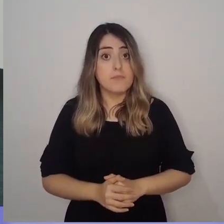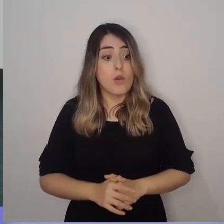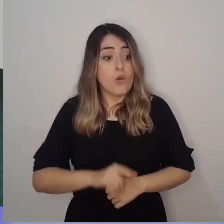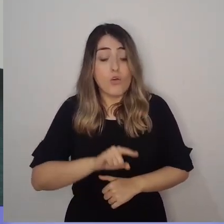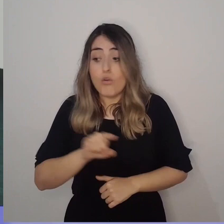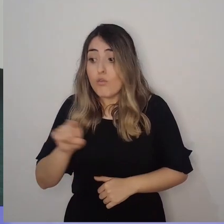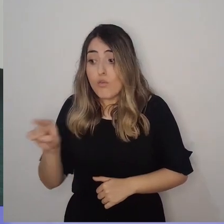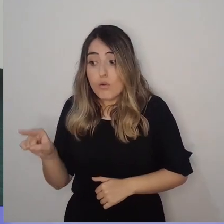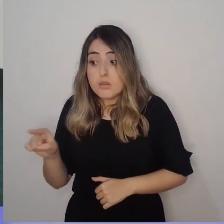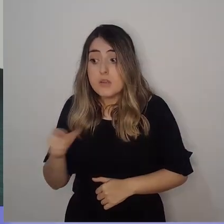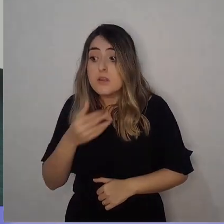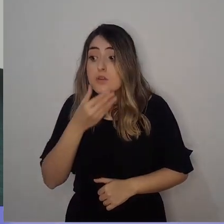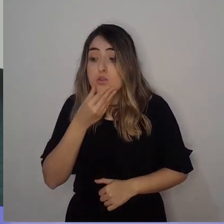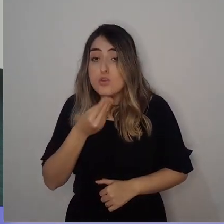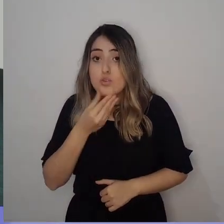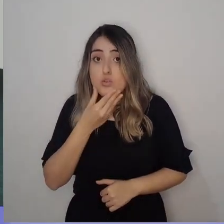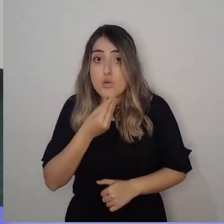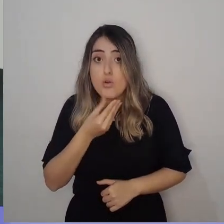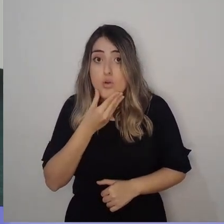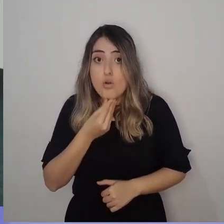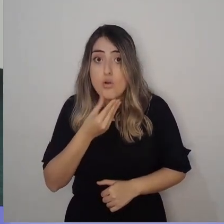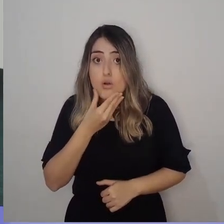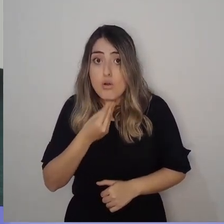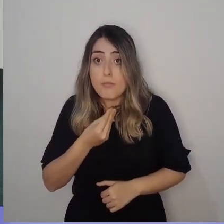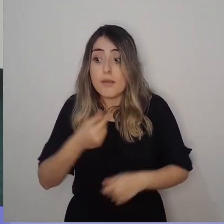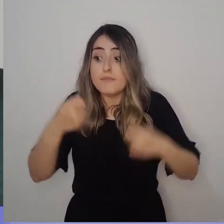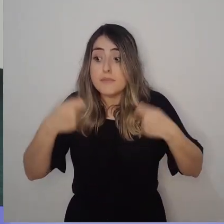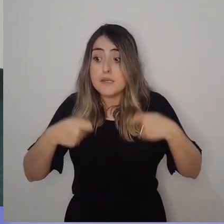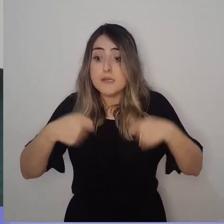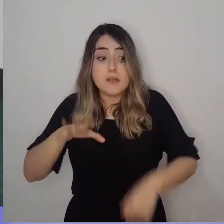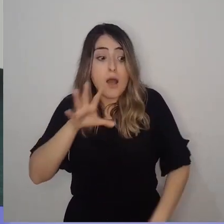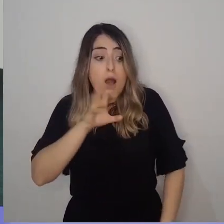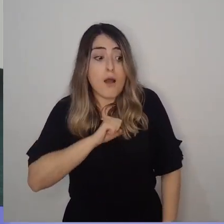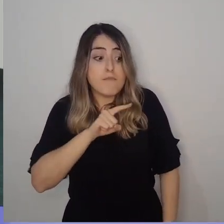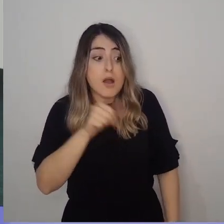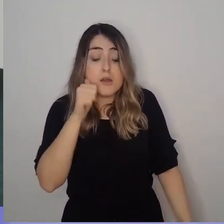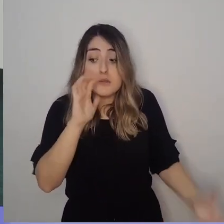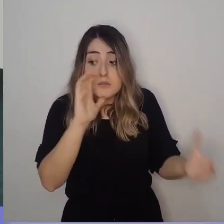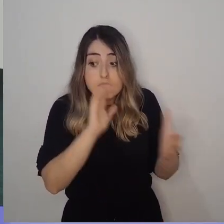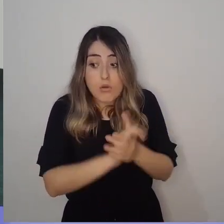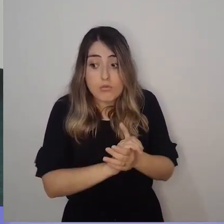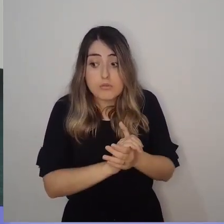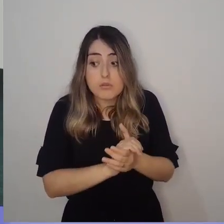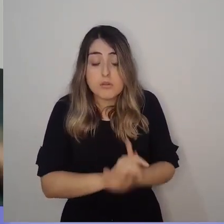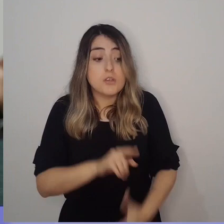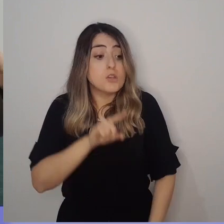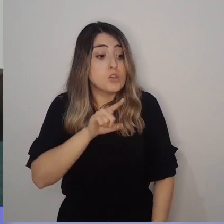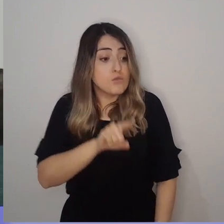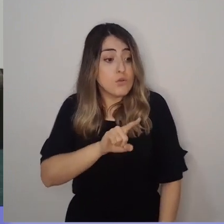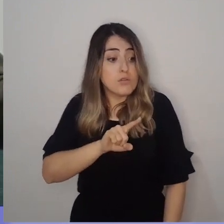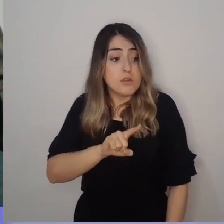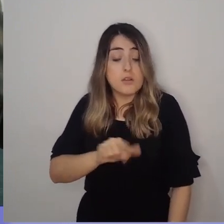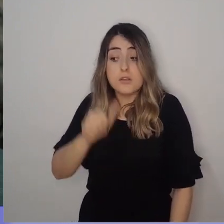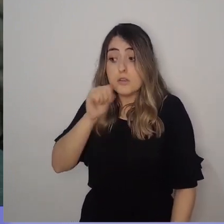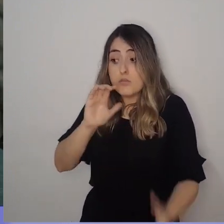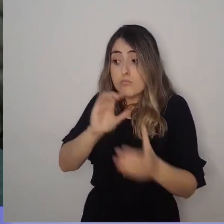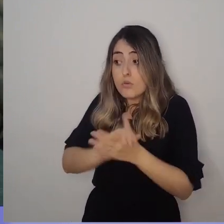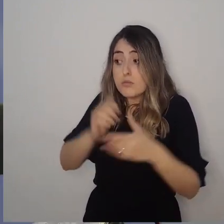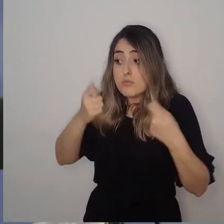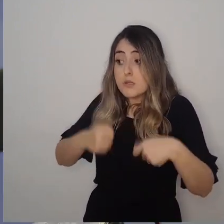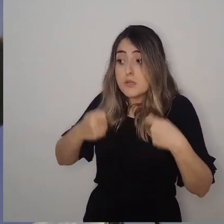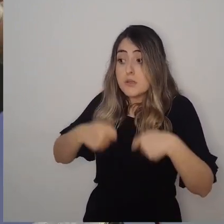quanto a vocês, que cada um ame a própria esposa como a si mesmo e que a esposa respeite o